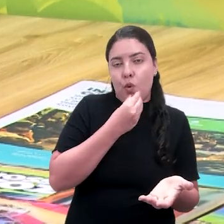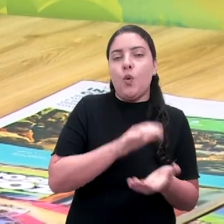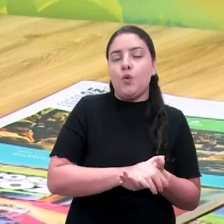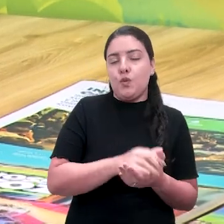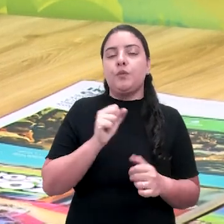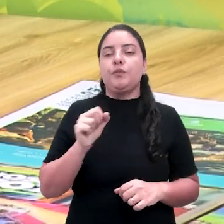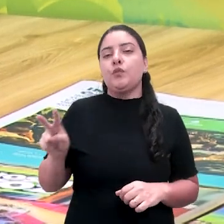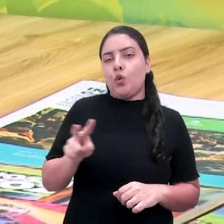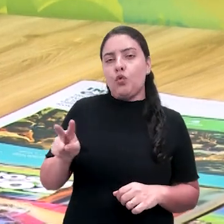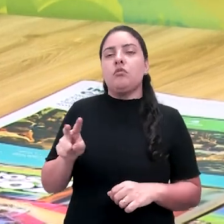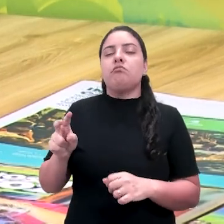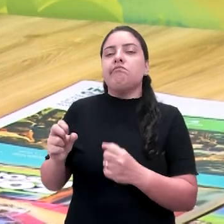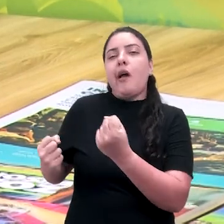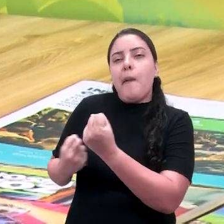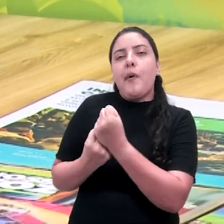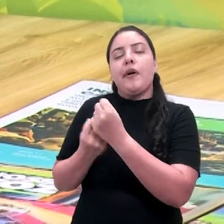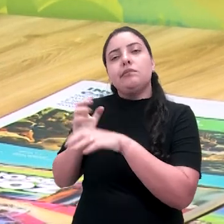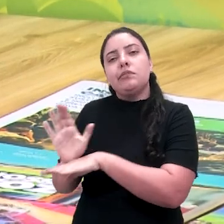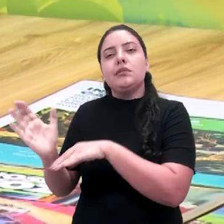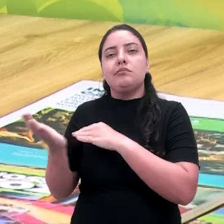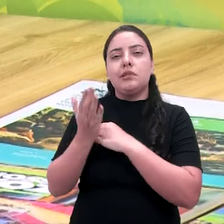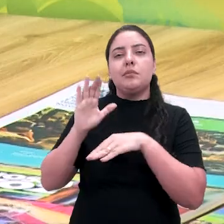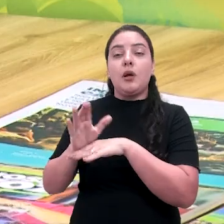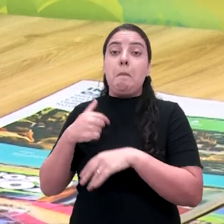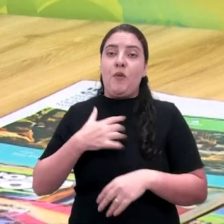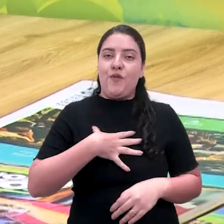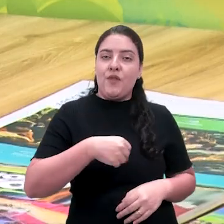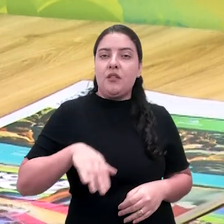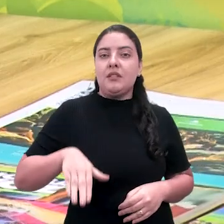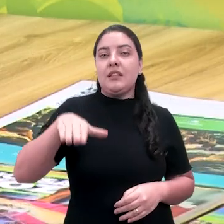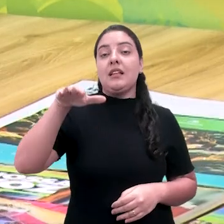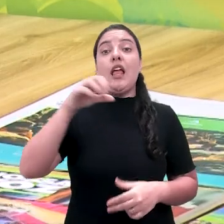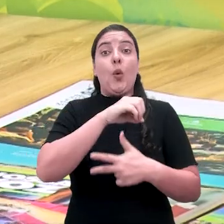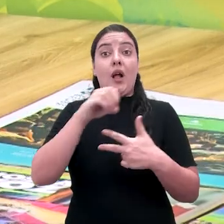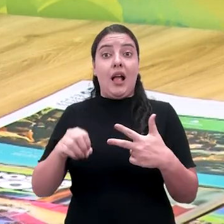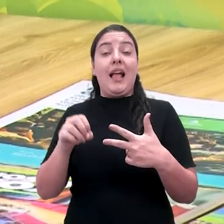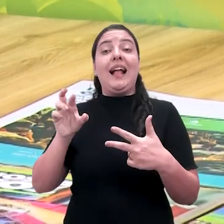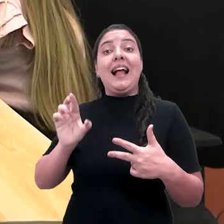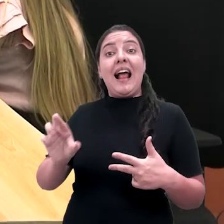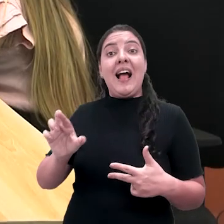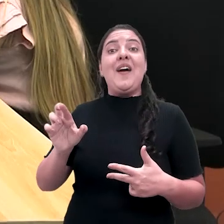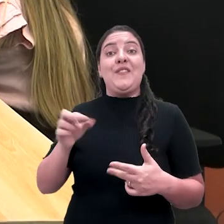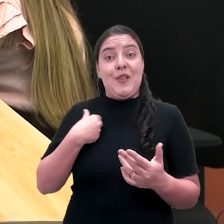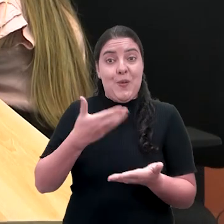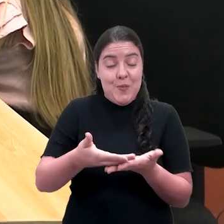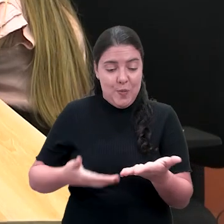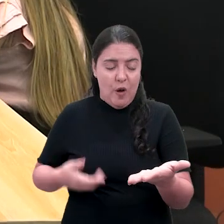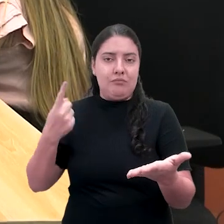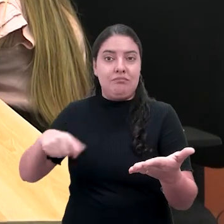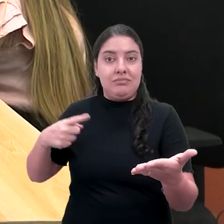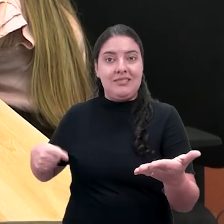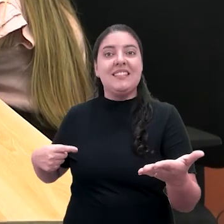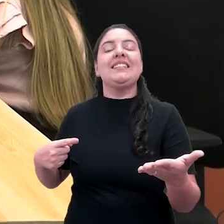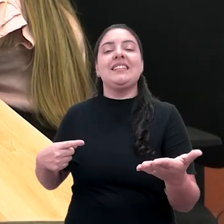Bacana. Então, assim, a gente foi se apoiando, O João foi crescendo. Eu fiz o Enem grávida dele. Fiz o